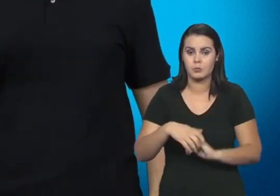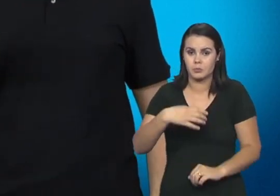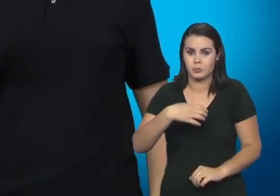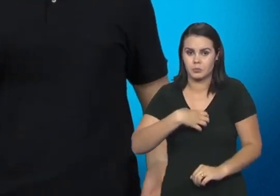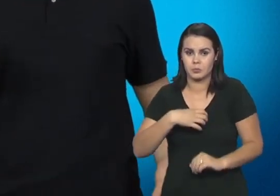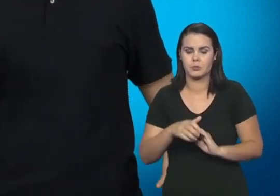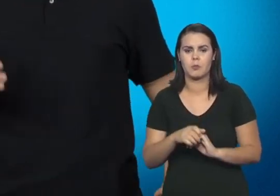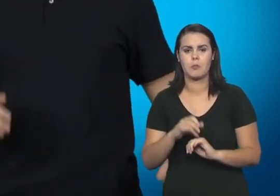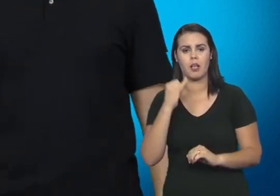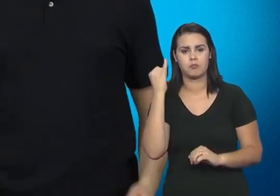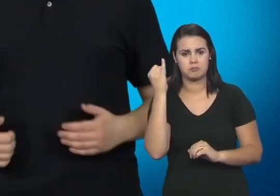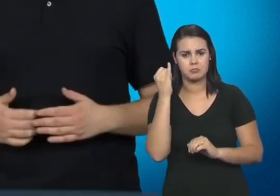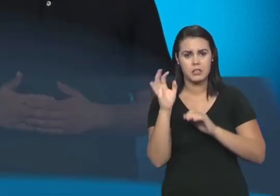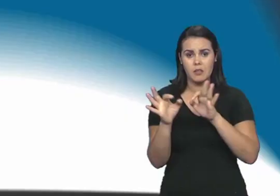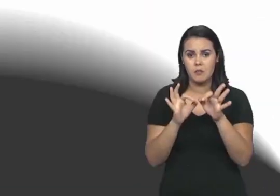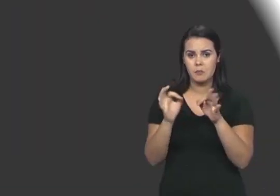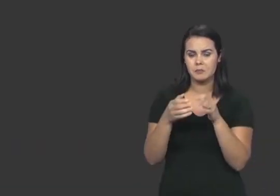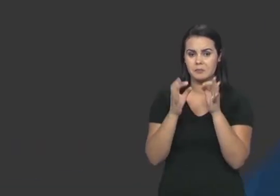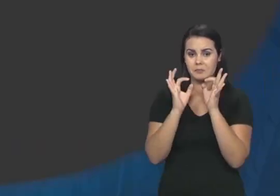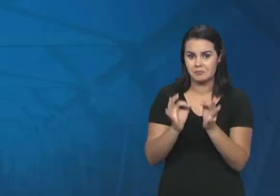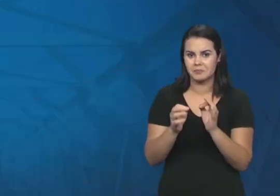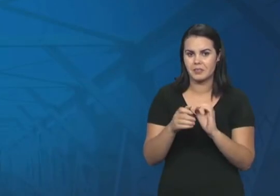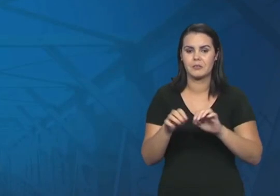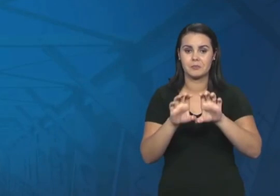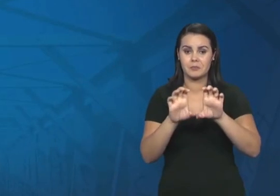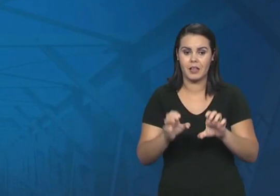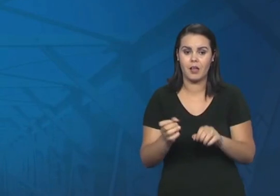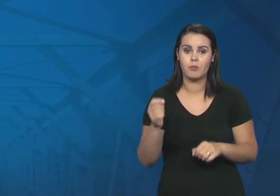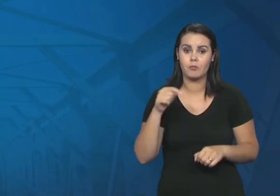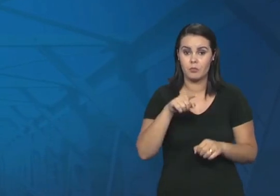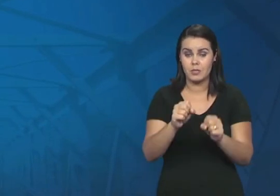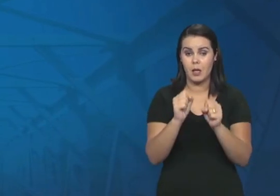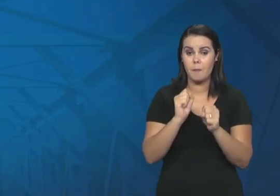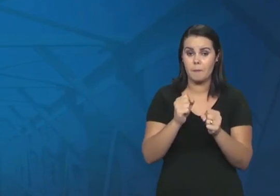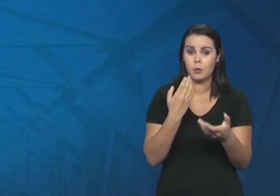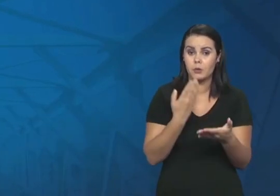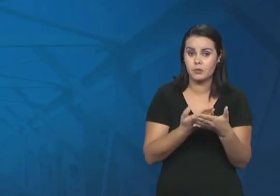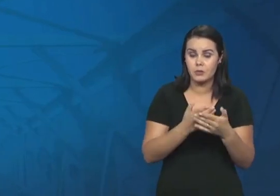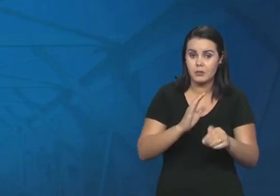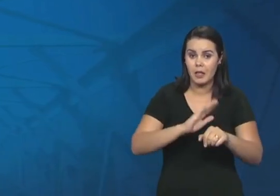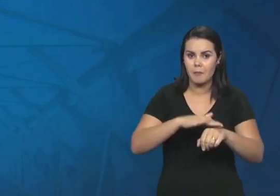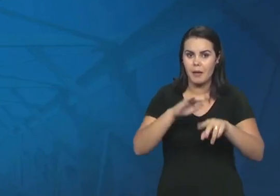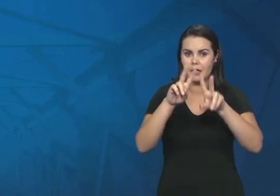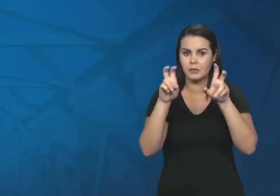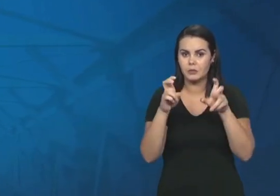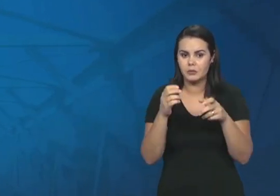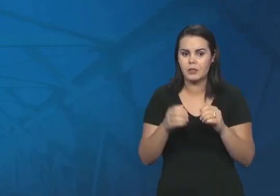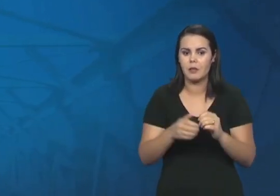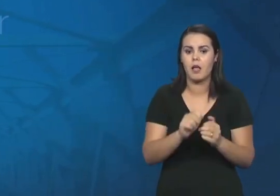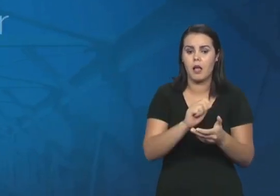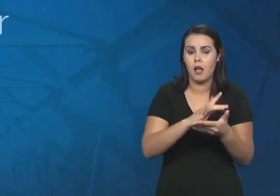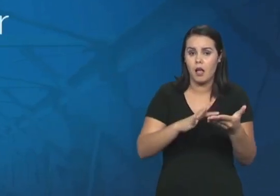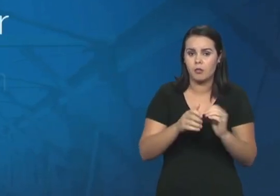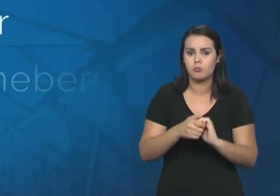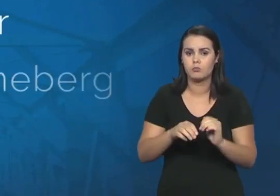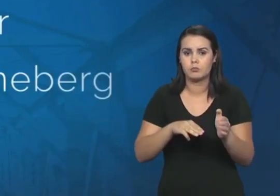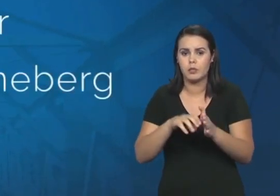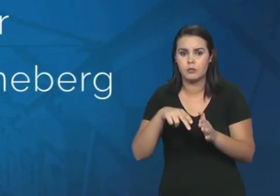para o planejamento correto dessas estruturas. Que tal você se aprofundar e fazer alguns exercícios que envolvam os métodos de Nós,